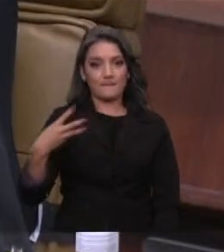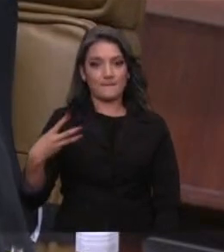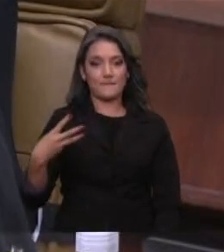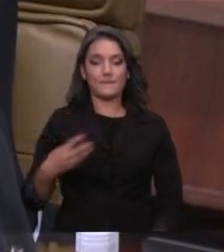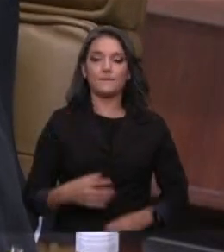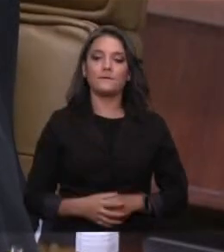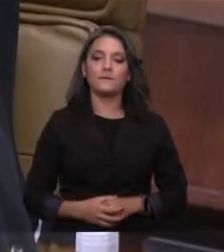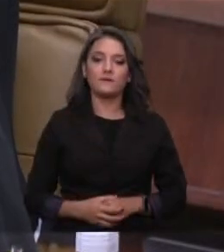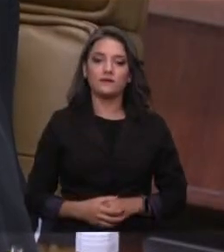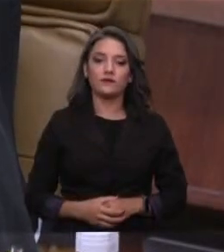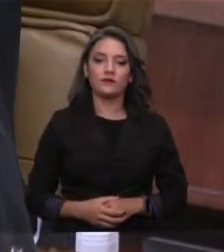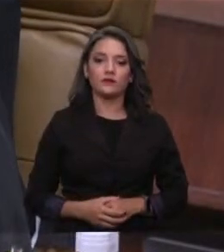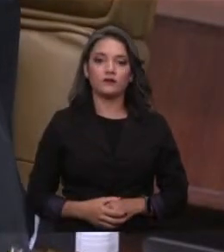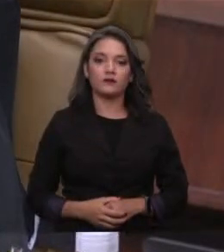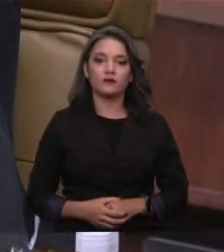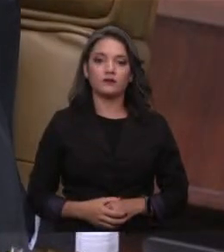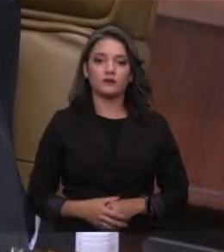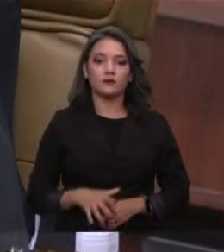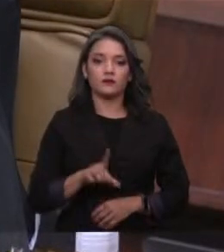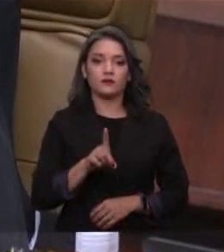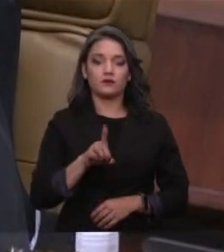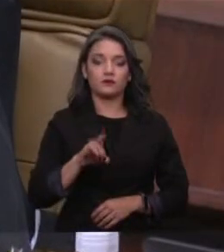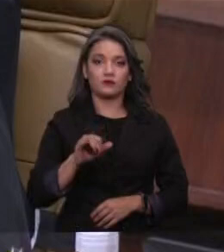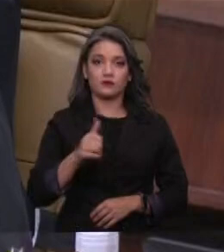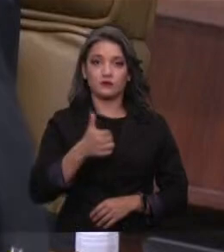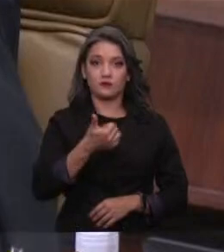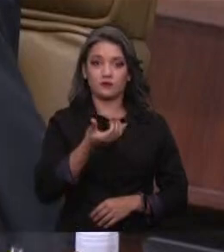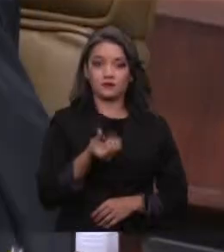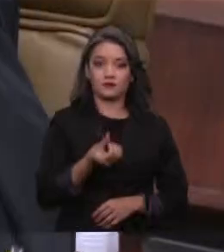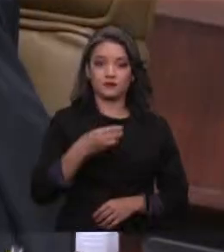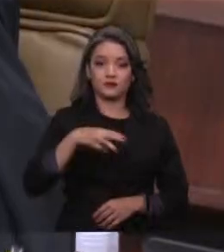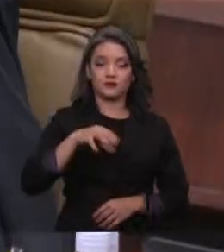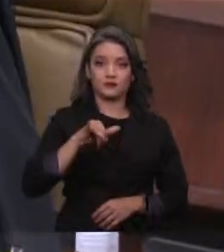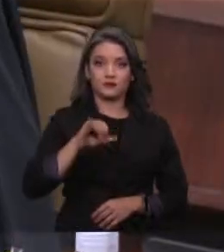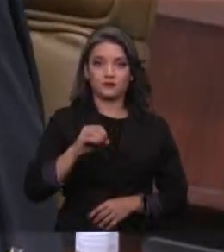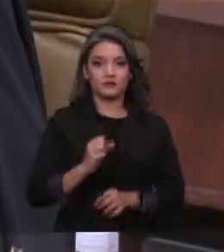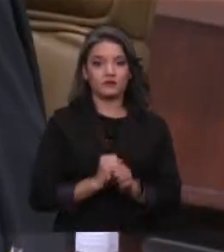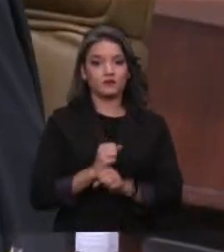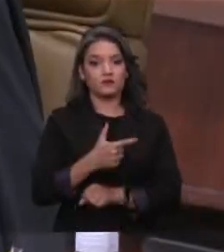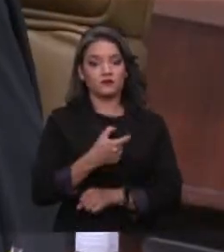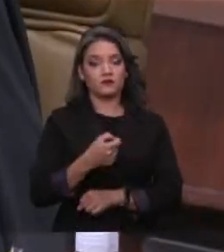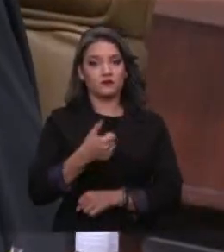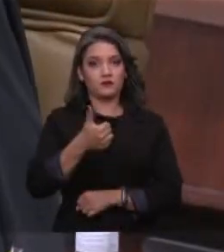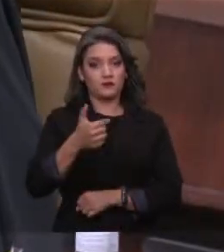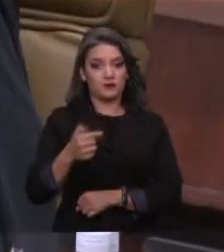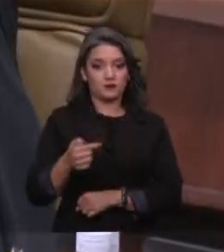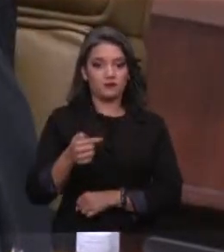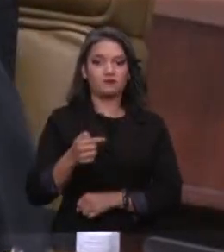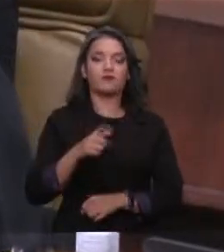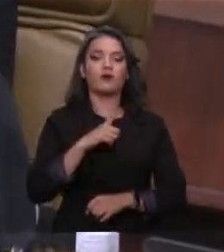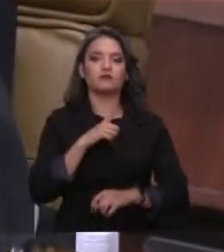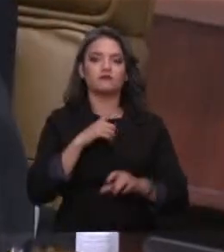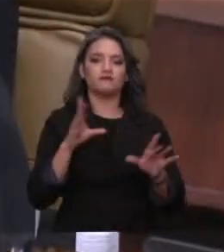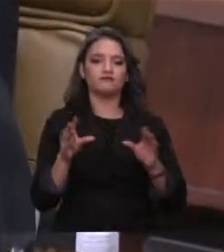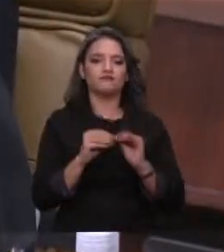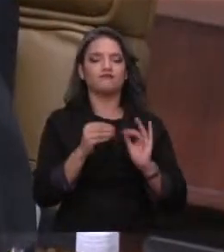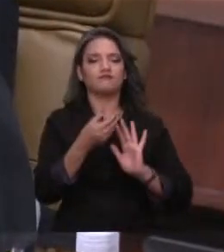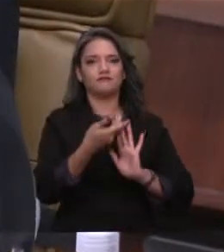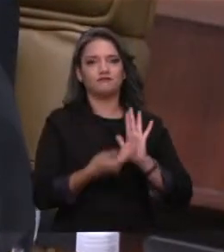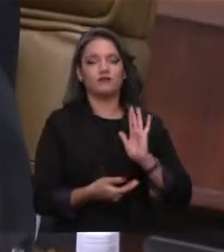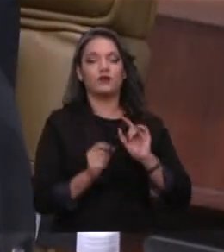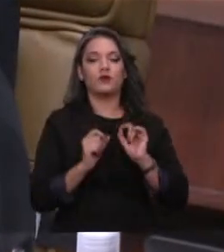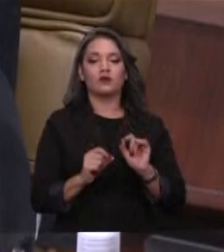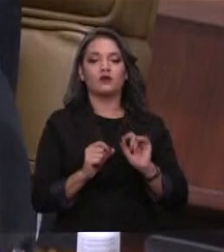132.423, julgado 16 de maio de 17. Diz a ementa, habeas corpus, tráfico de